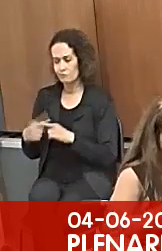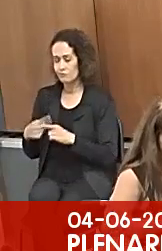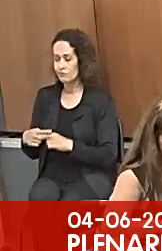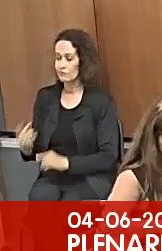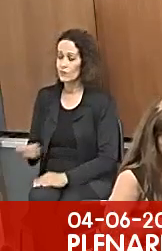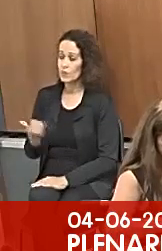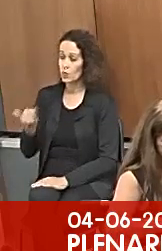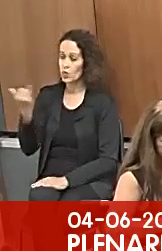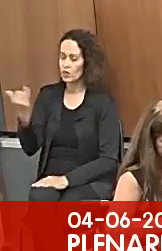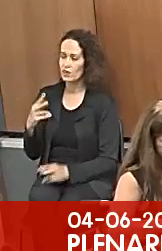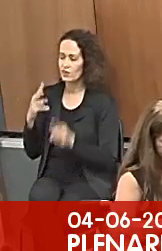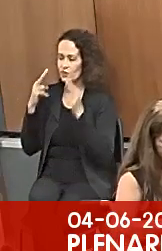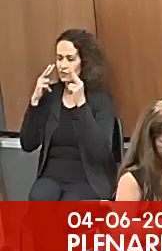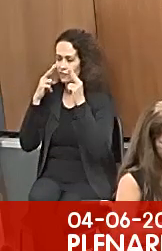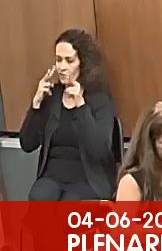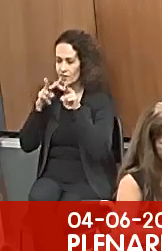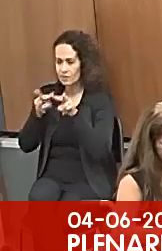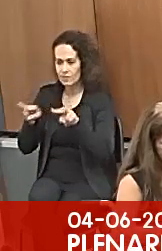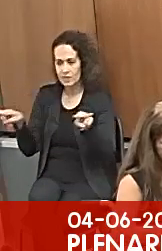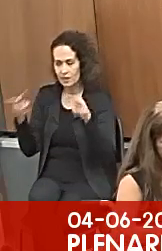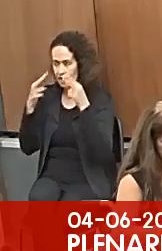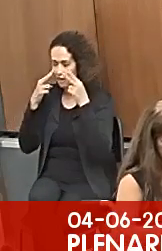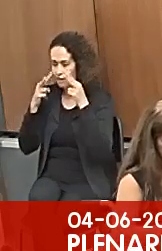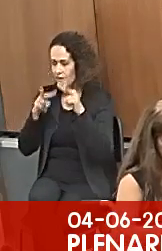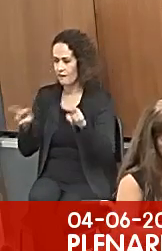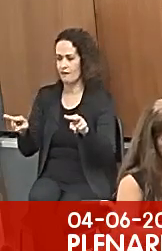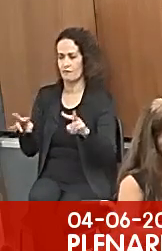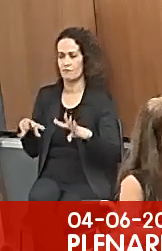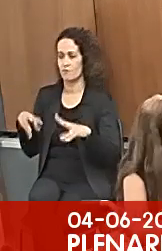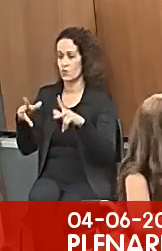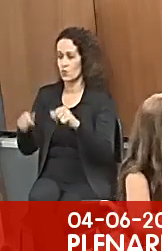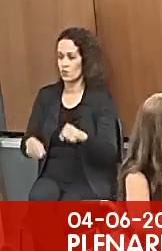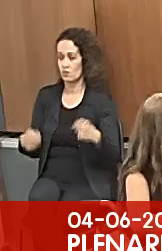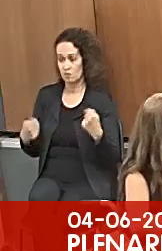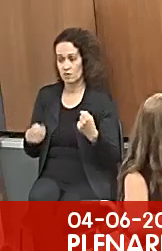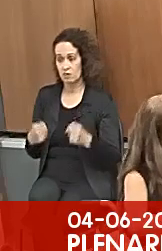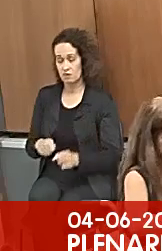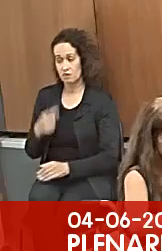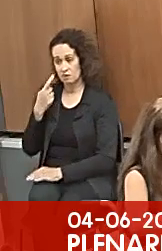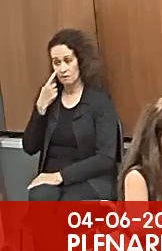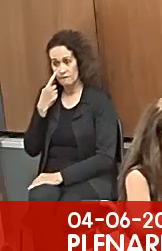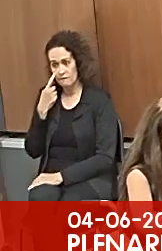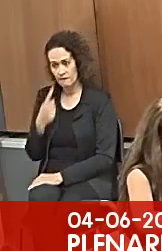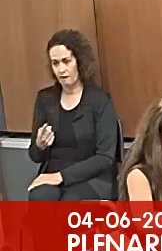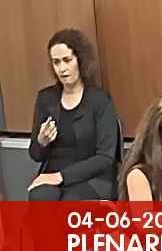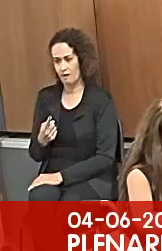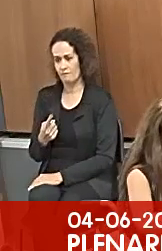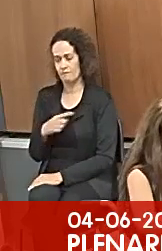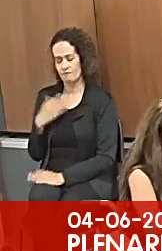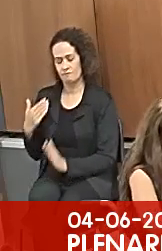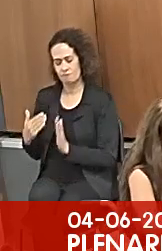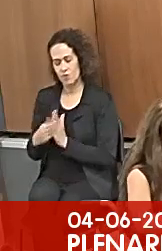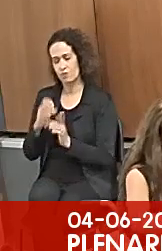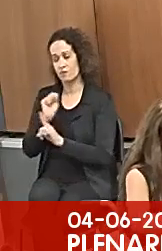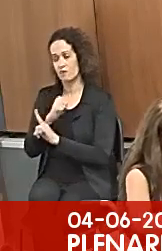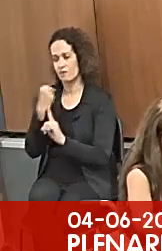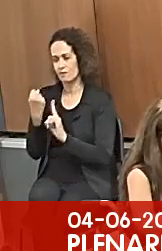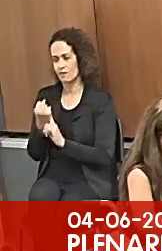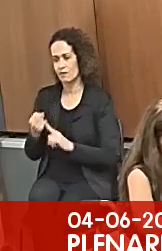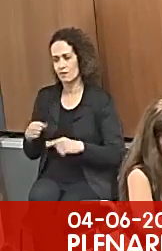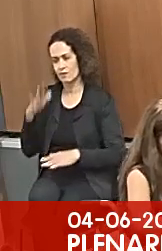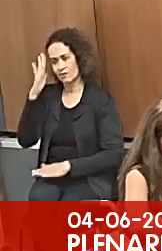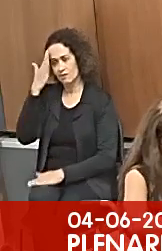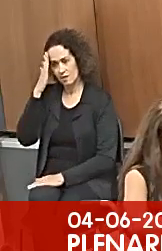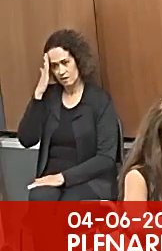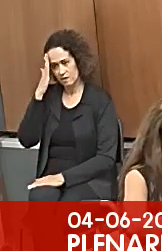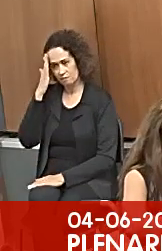a visibilidade. Nós temos que falar para que a sociedade inteira entenda. Os números são